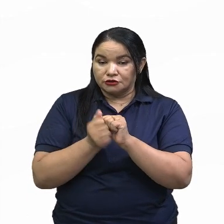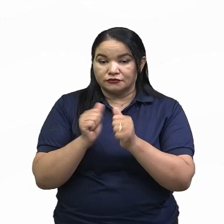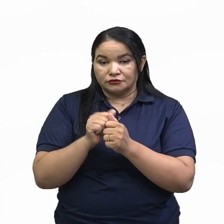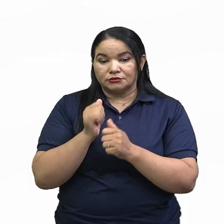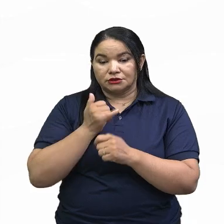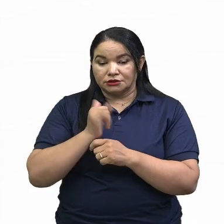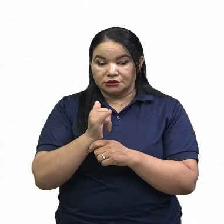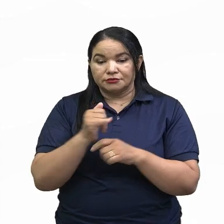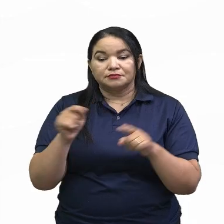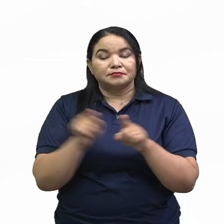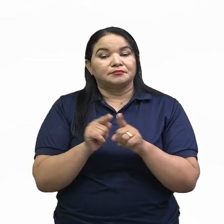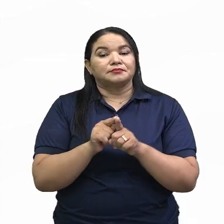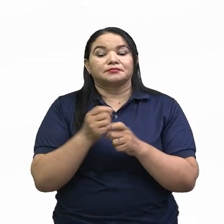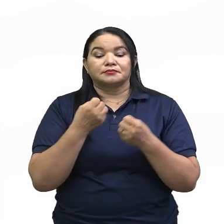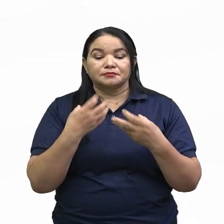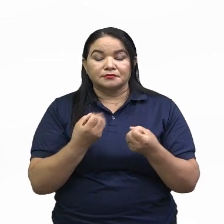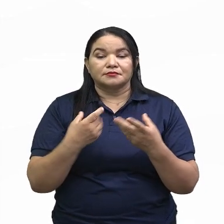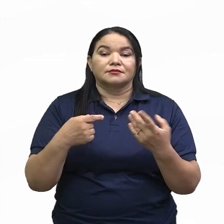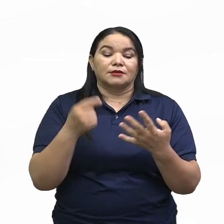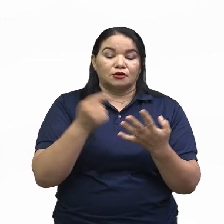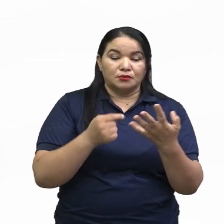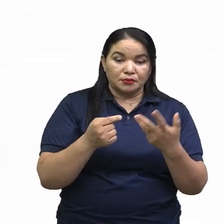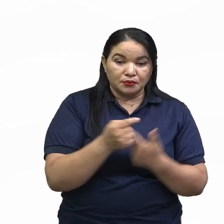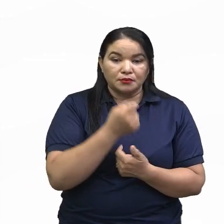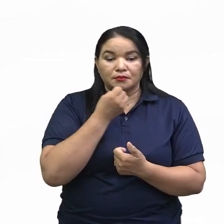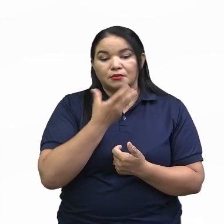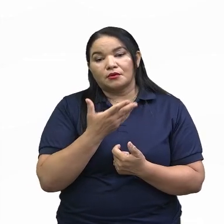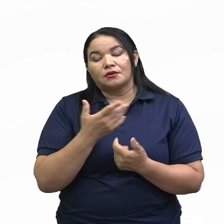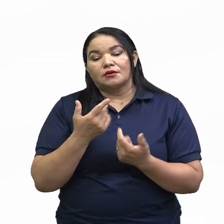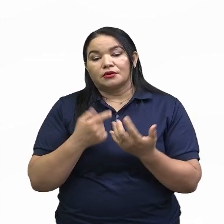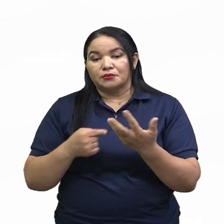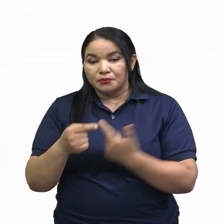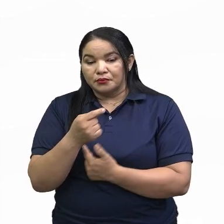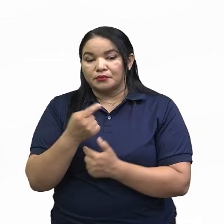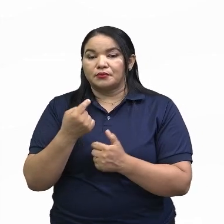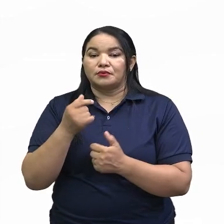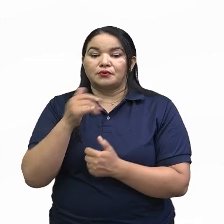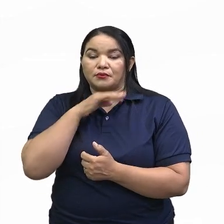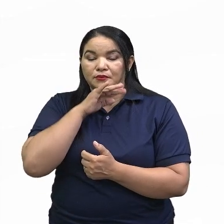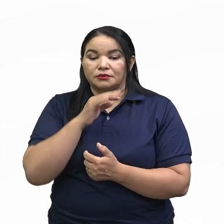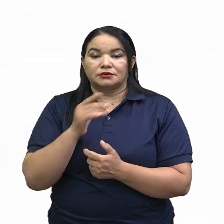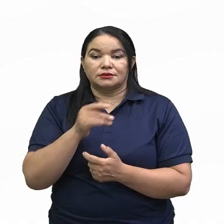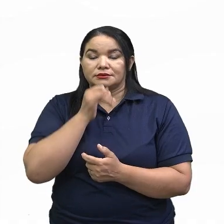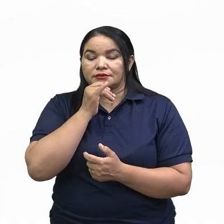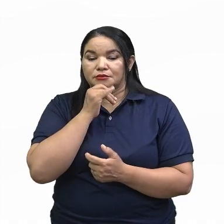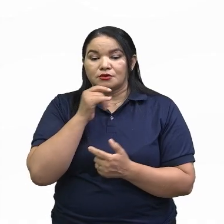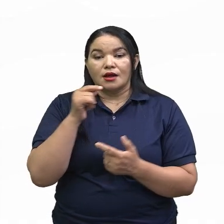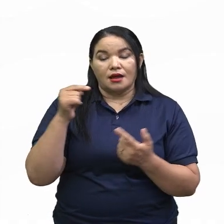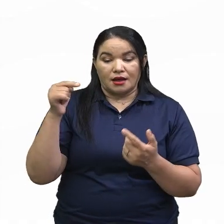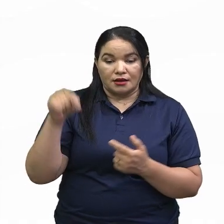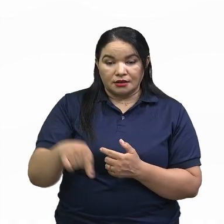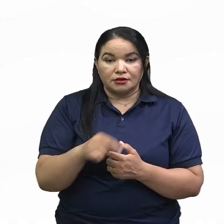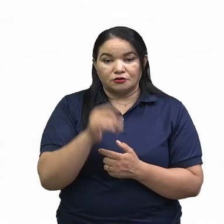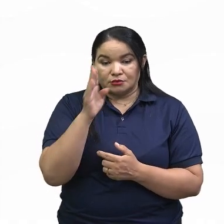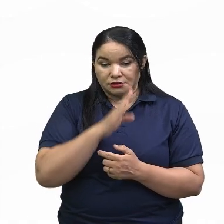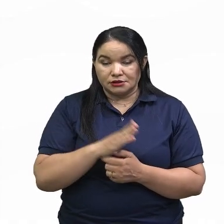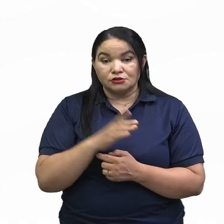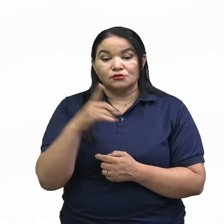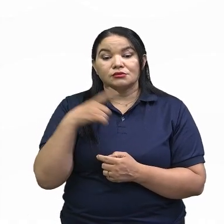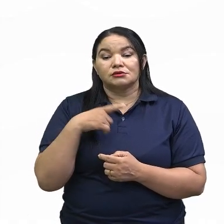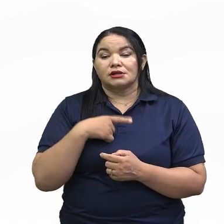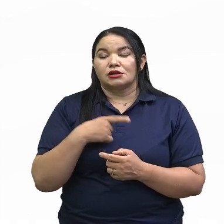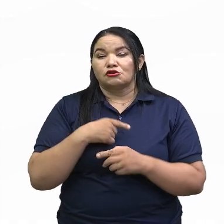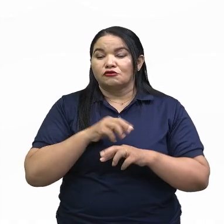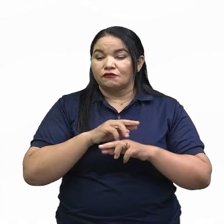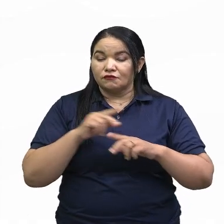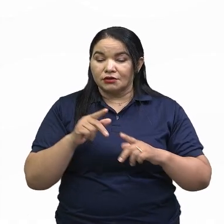hidroeletricidade possui suas vantagens e desvantagens. Então, o nosso país, por exemplo, o Brasil, ele possui